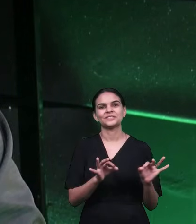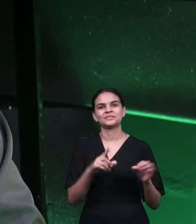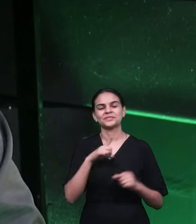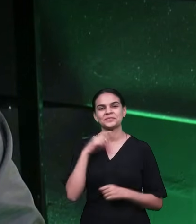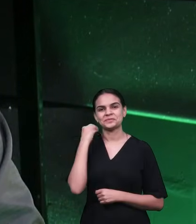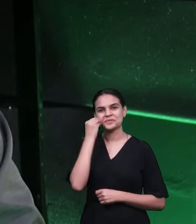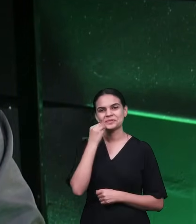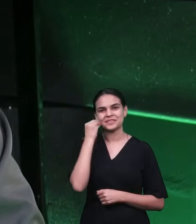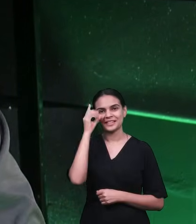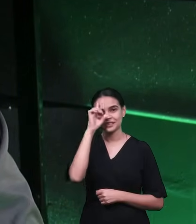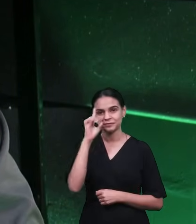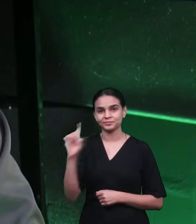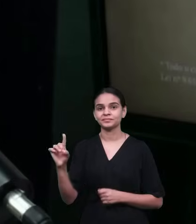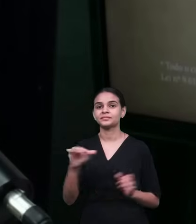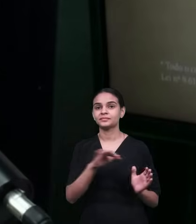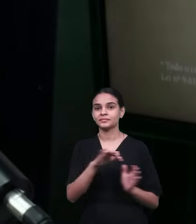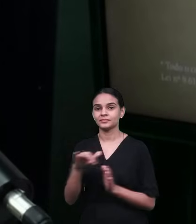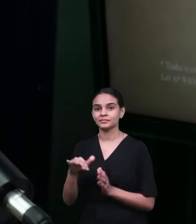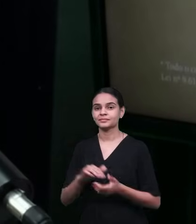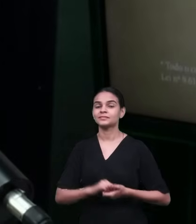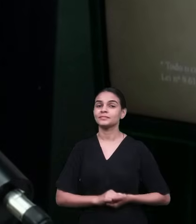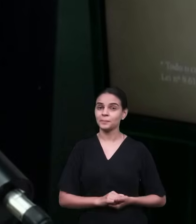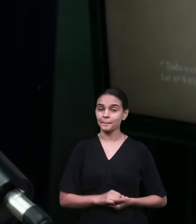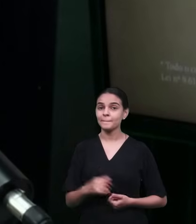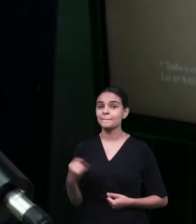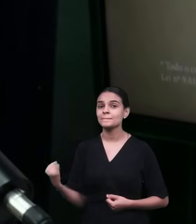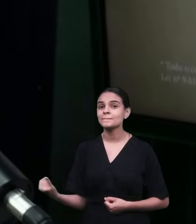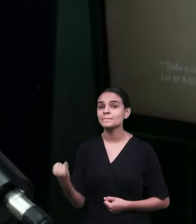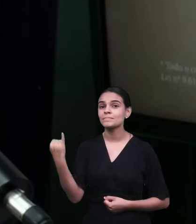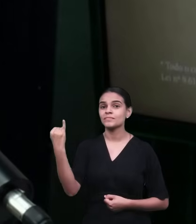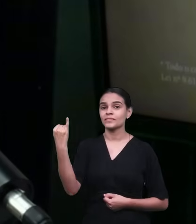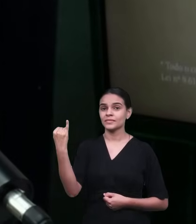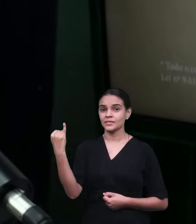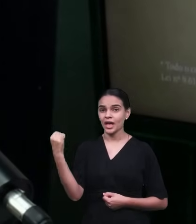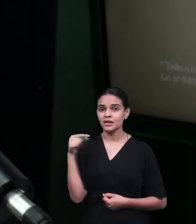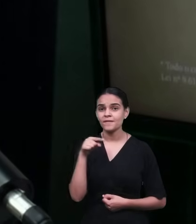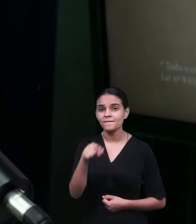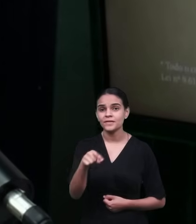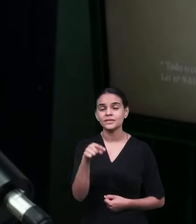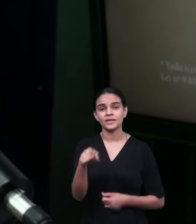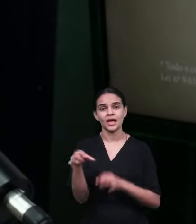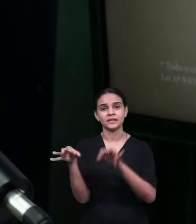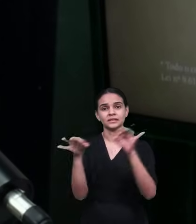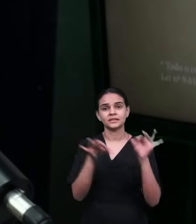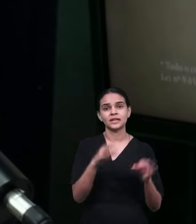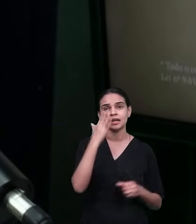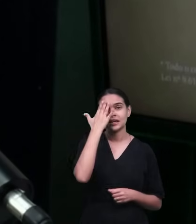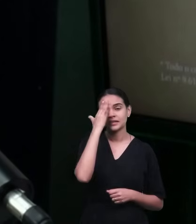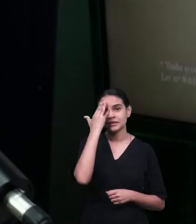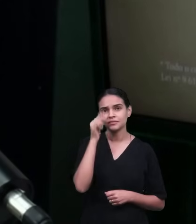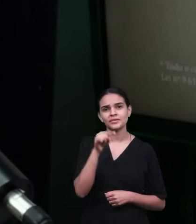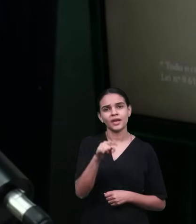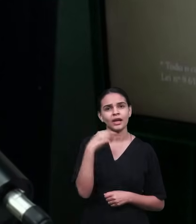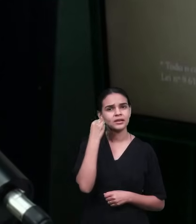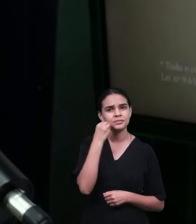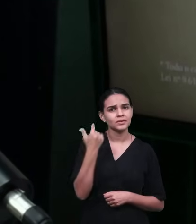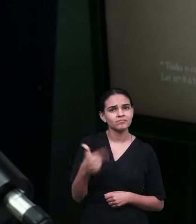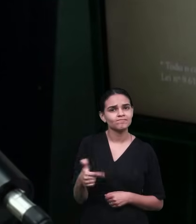com Deus. Amém. É importante nós entendermos, e você que nos assiste também, que ainda não tem uma experiência com